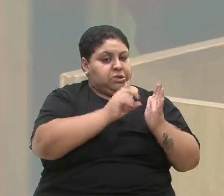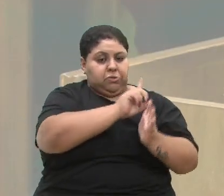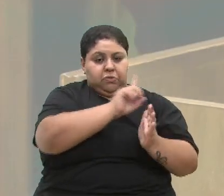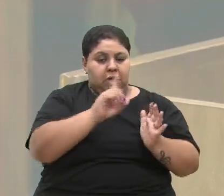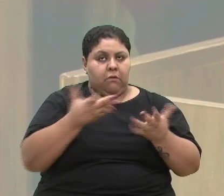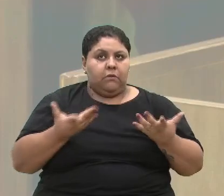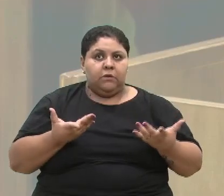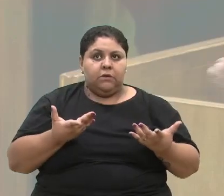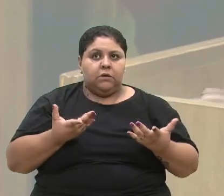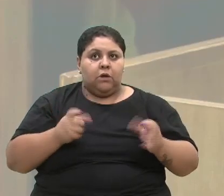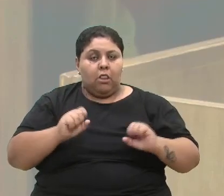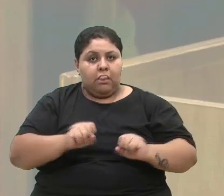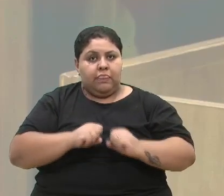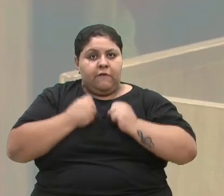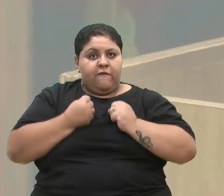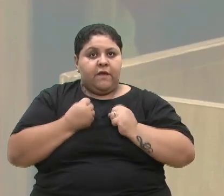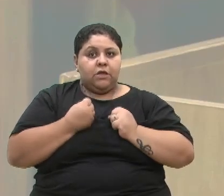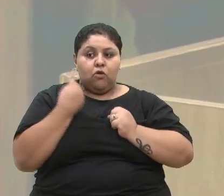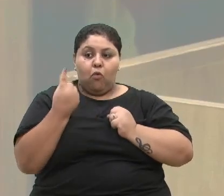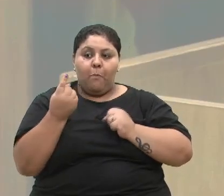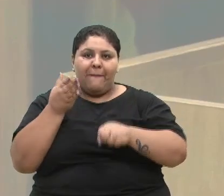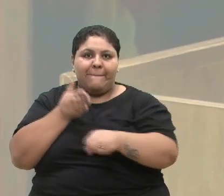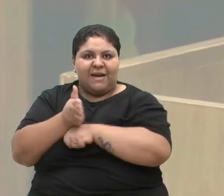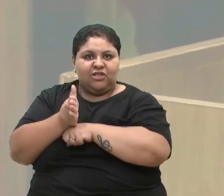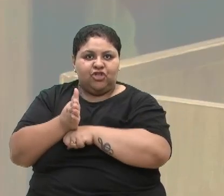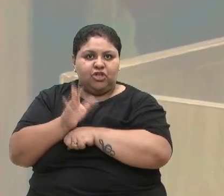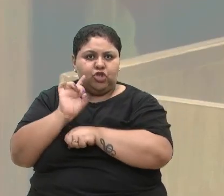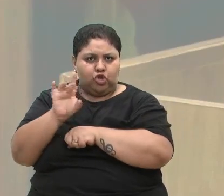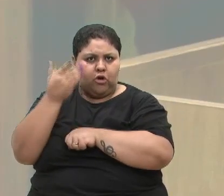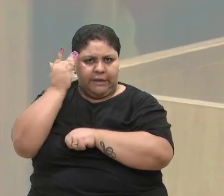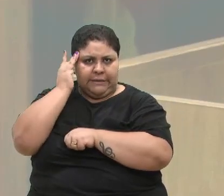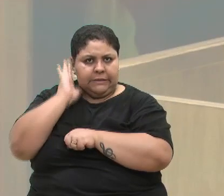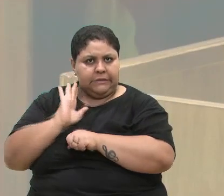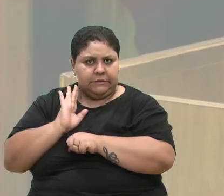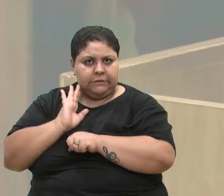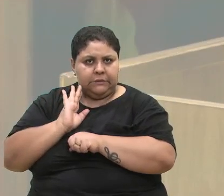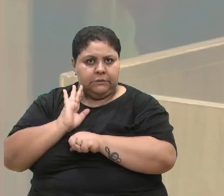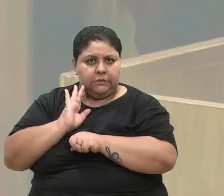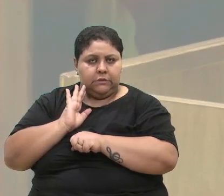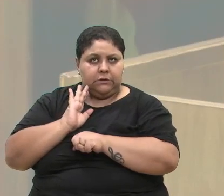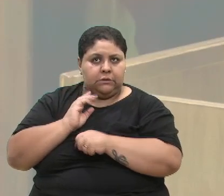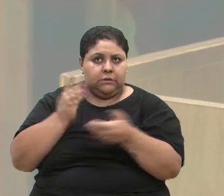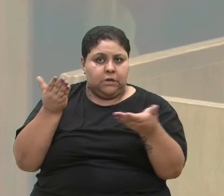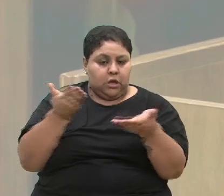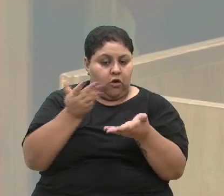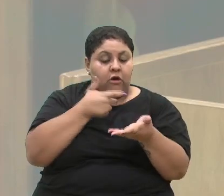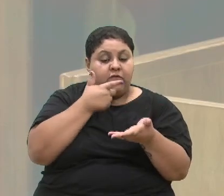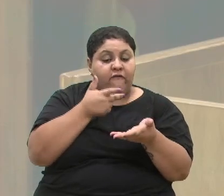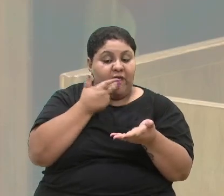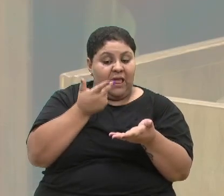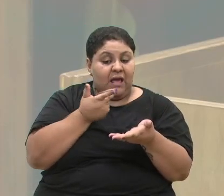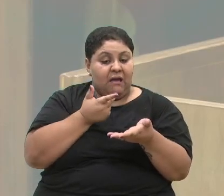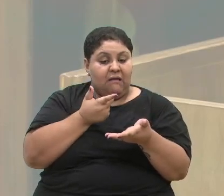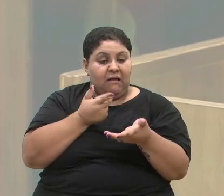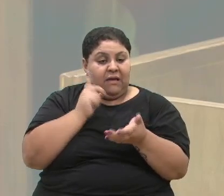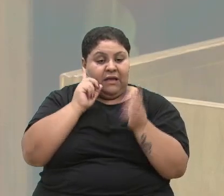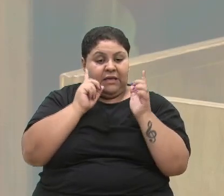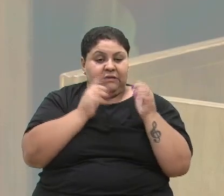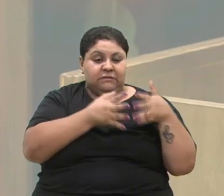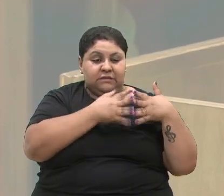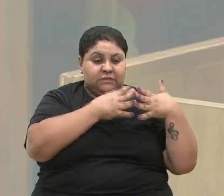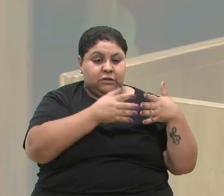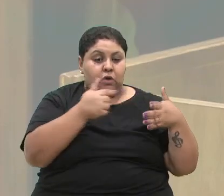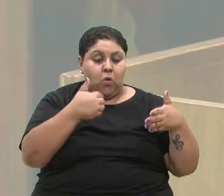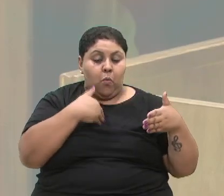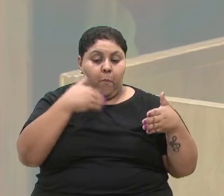não. Defende só um lado. Eu vou entrar numa seara aqui bastante complicada, mas o que a minha intenção